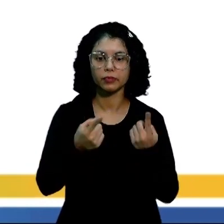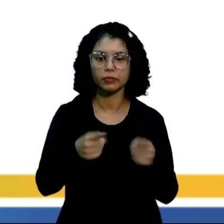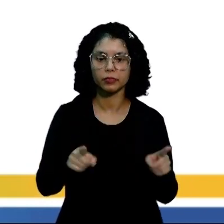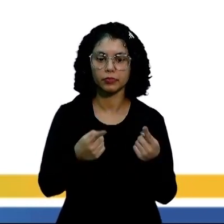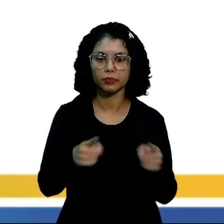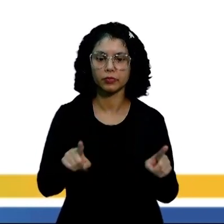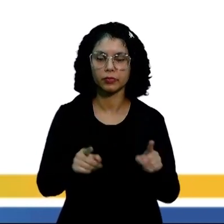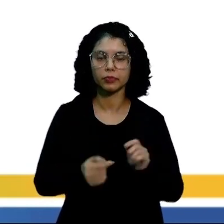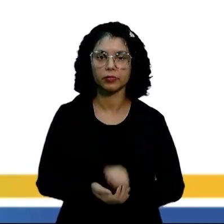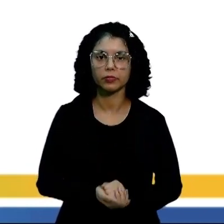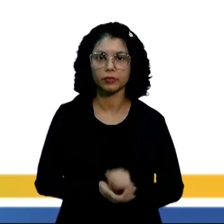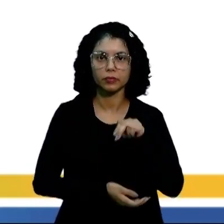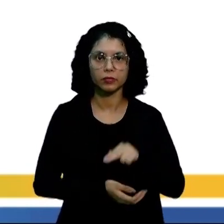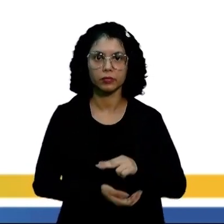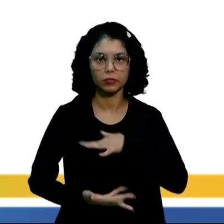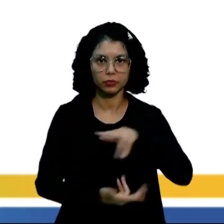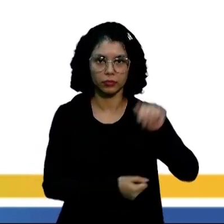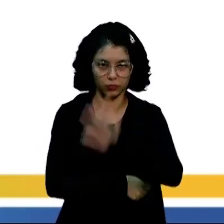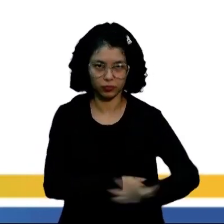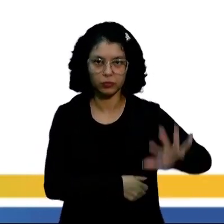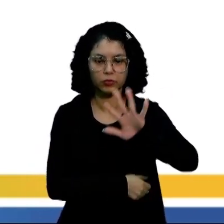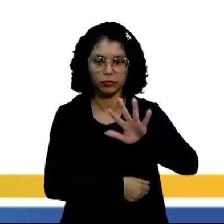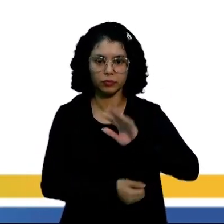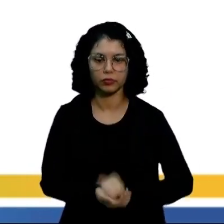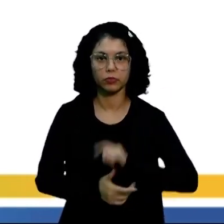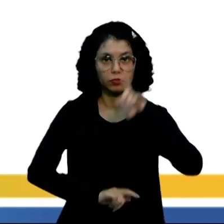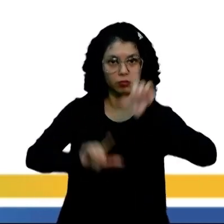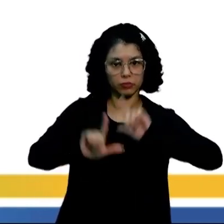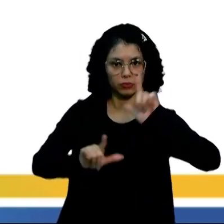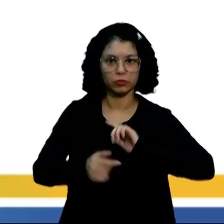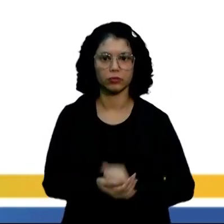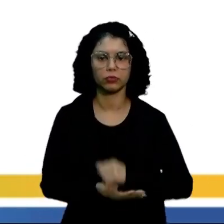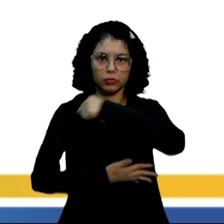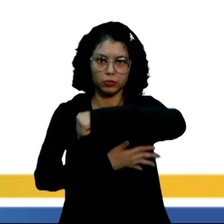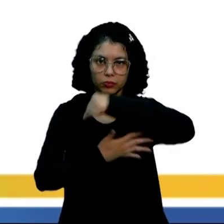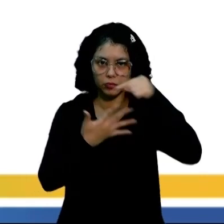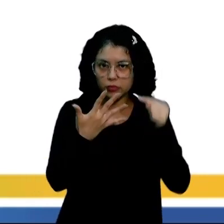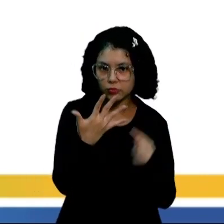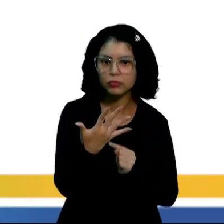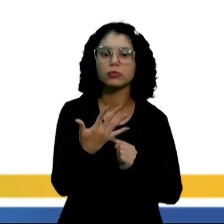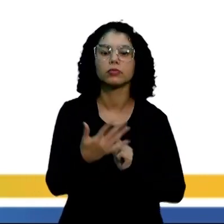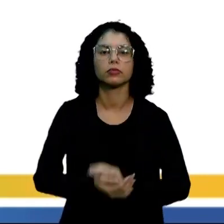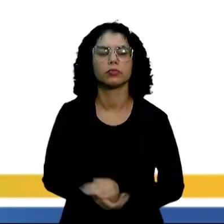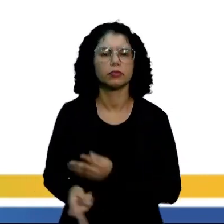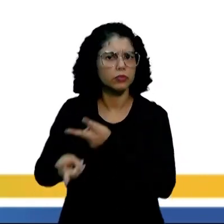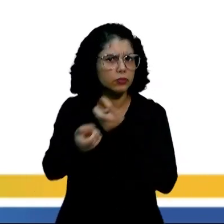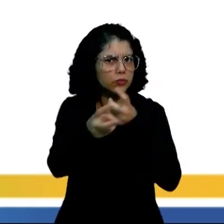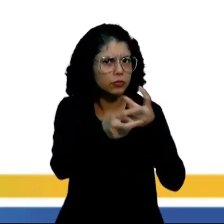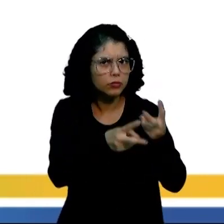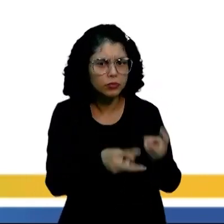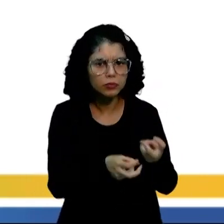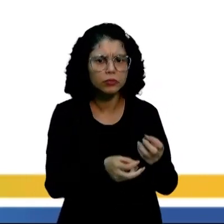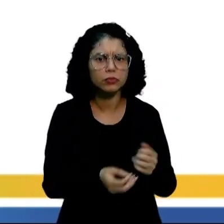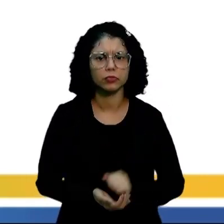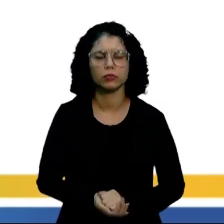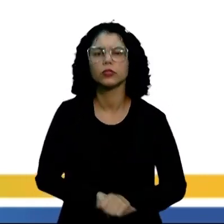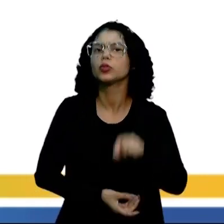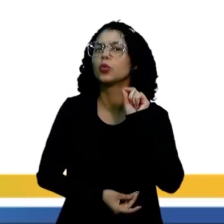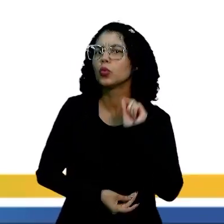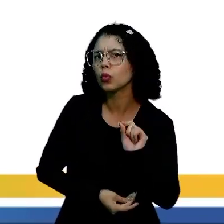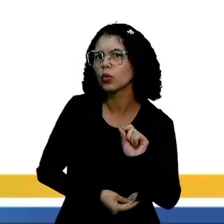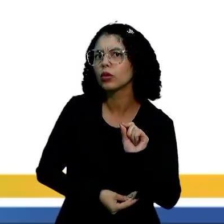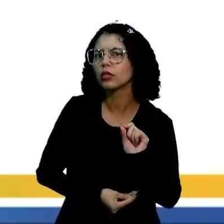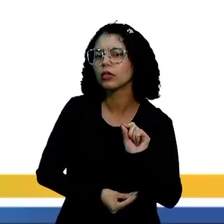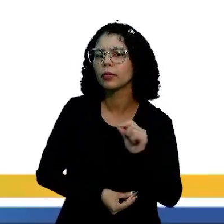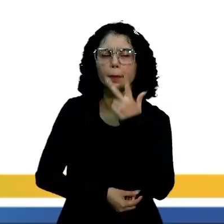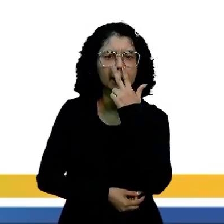music, university and television. Nós temos essas palavras aí, observem e me digam o que elas têm